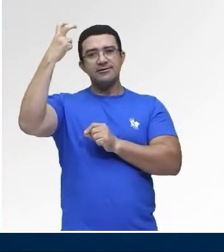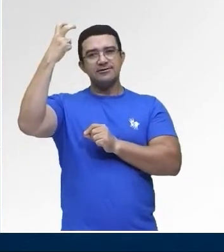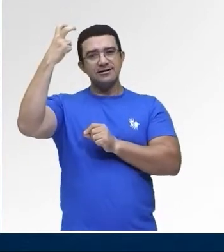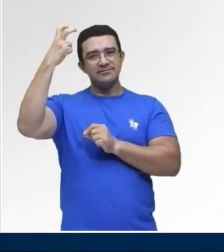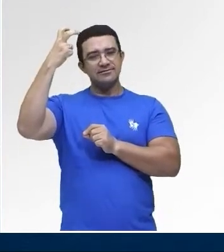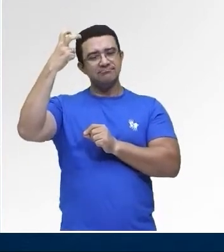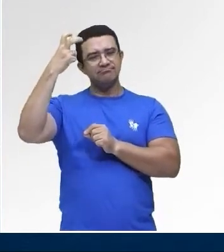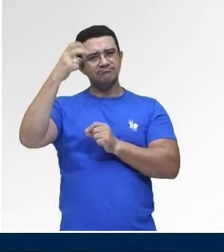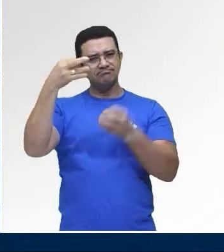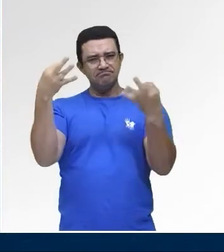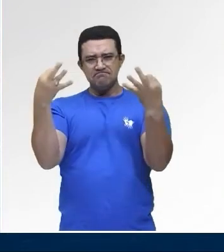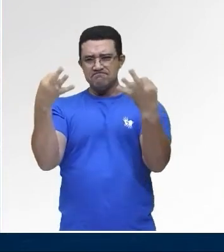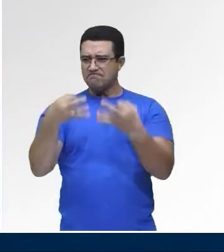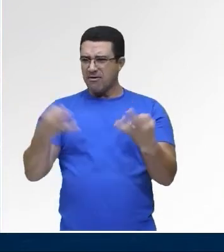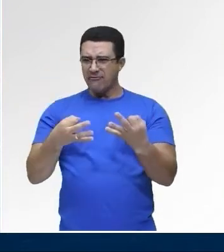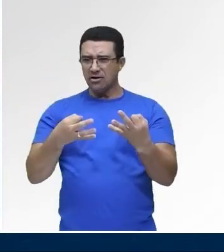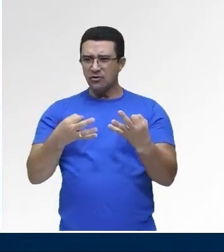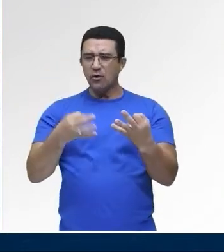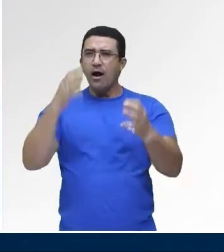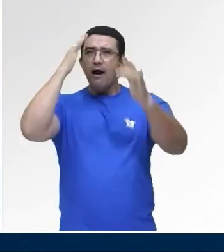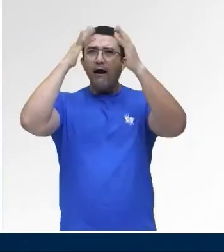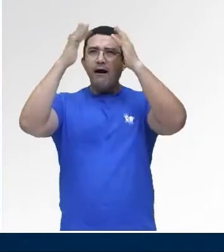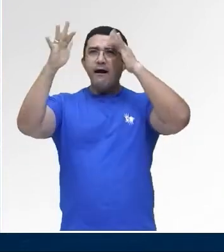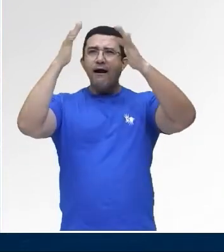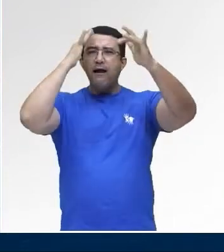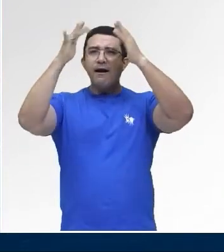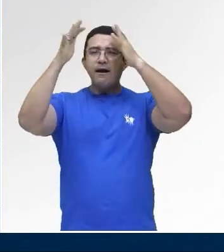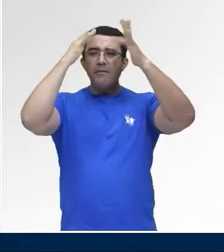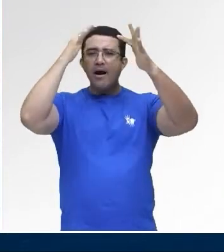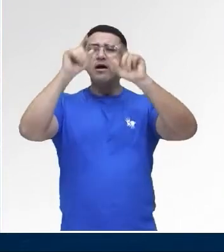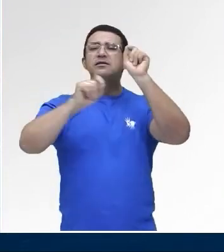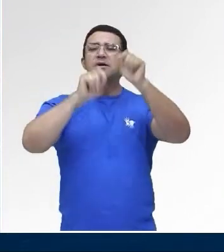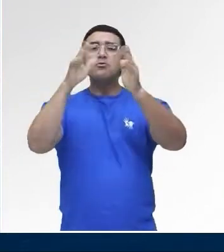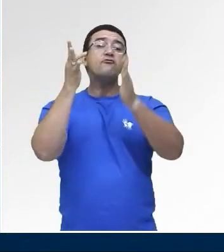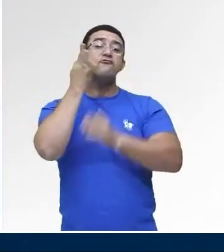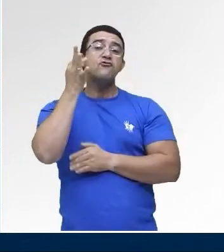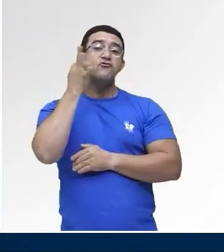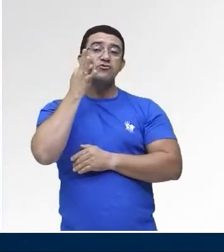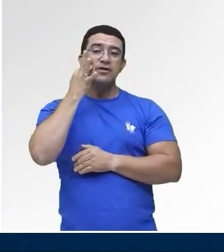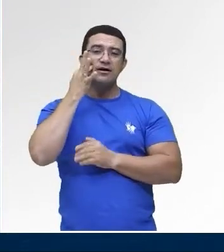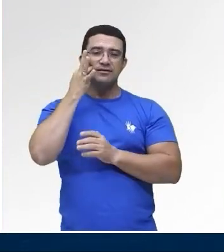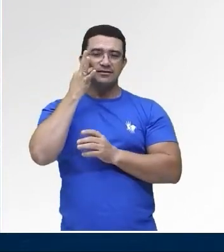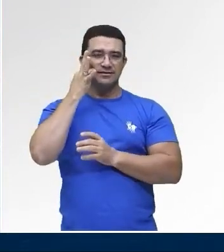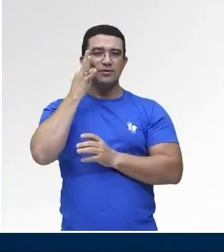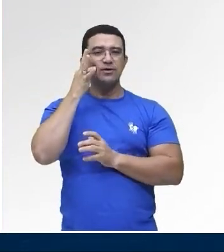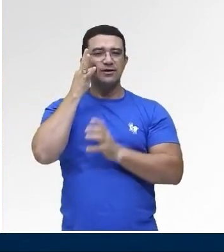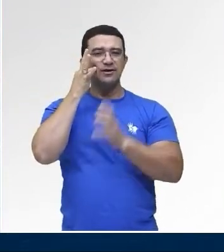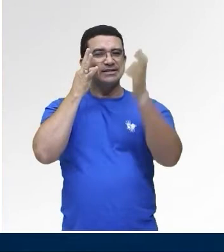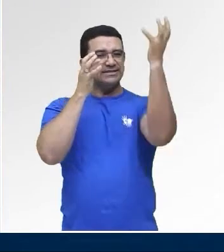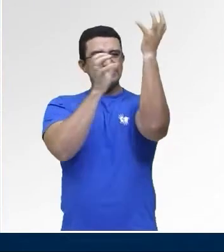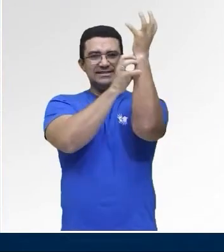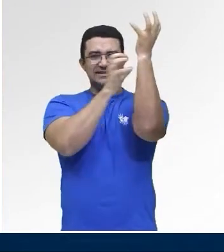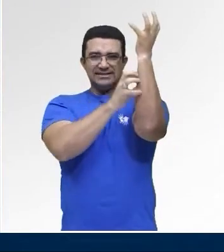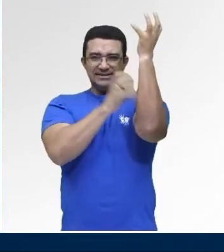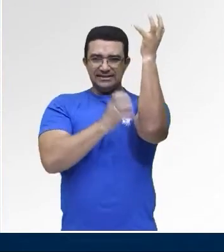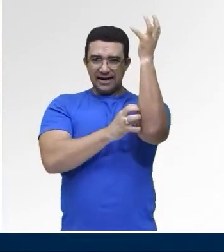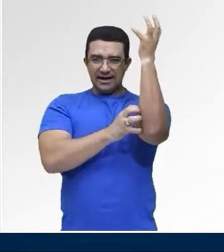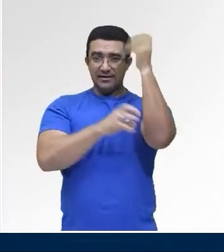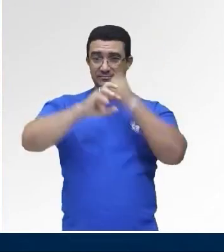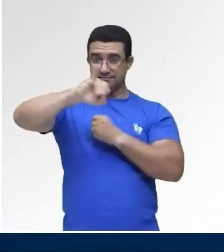tão perfeitamente a imagem dessa jaca, né? Com certeza, vocês já devem ter visto uma jaca,